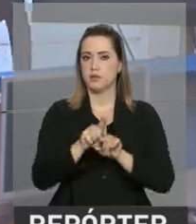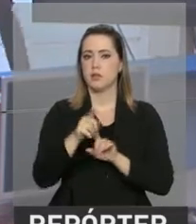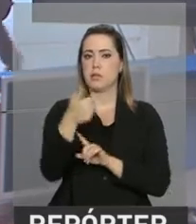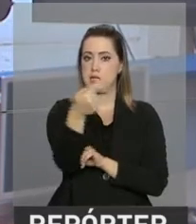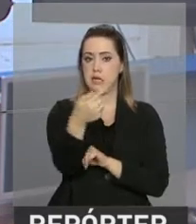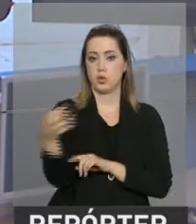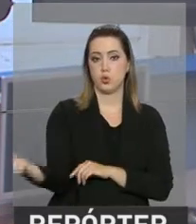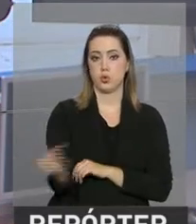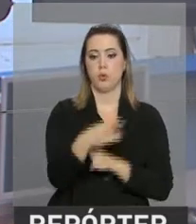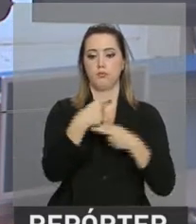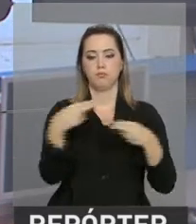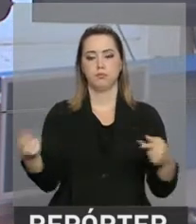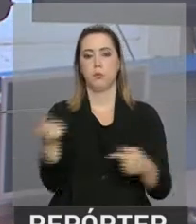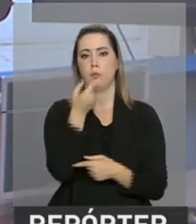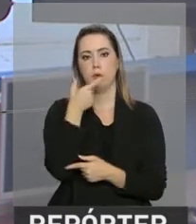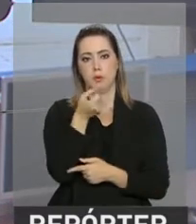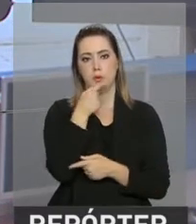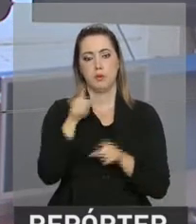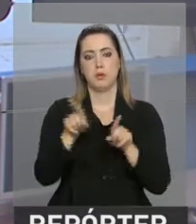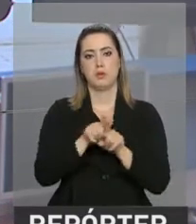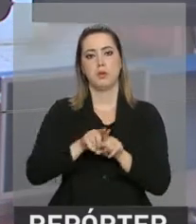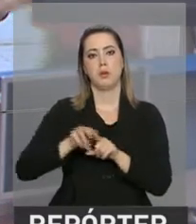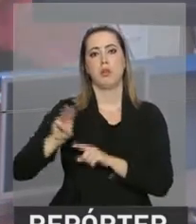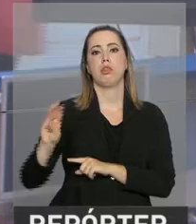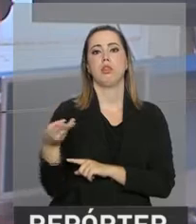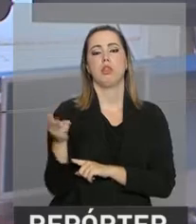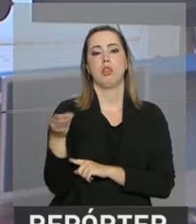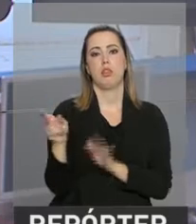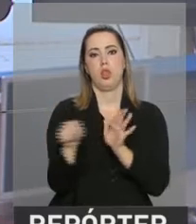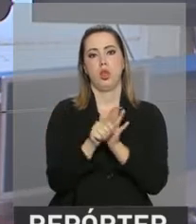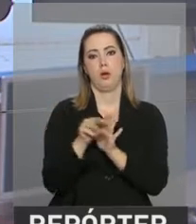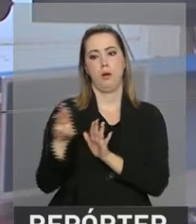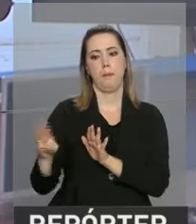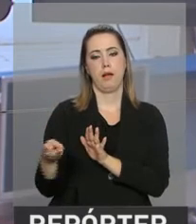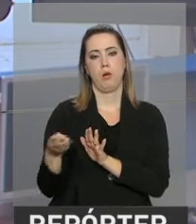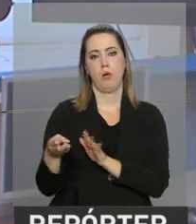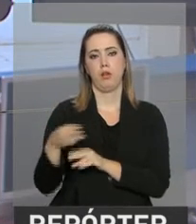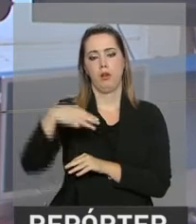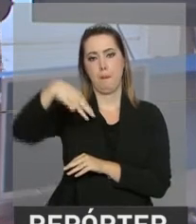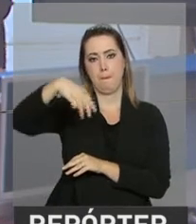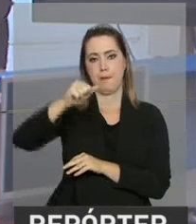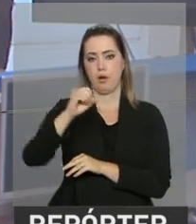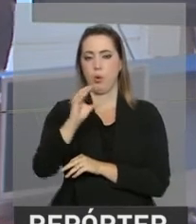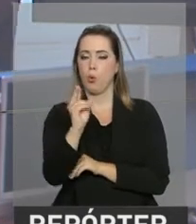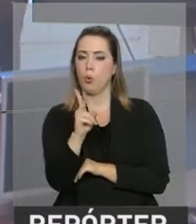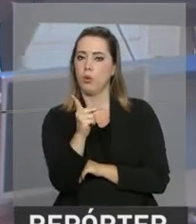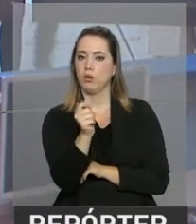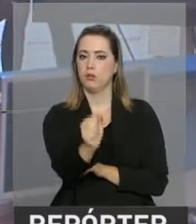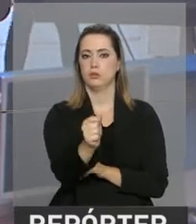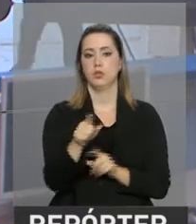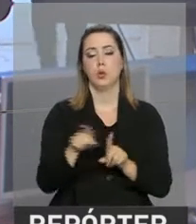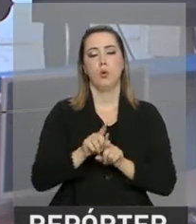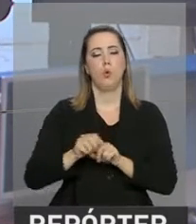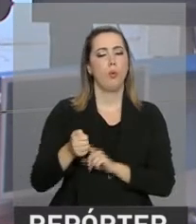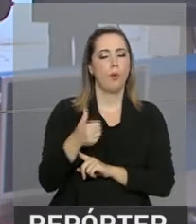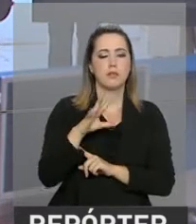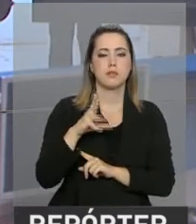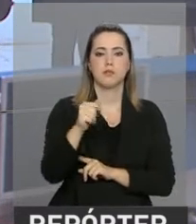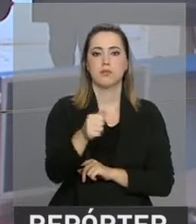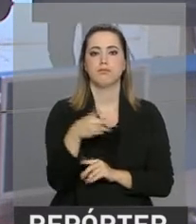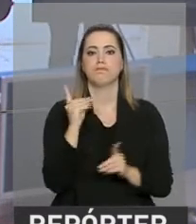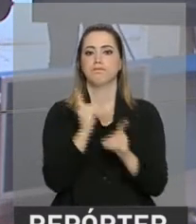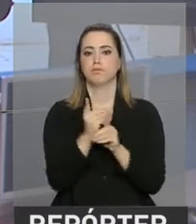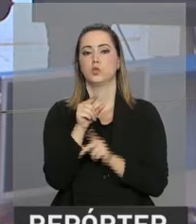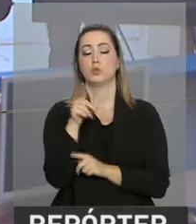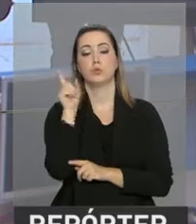canabidiol, substância encontrada na maconha. Quase todos os produtos são fabricados nos Estados Unidos e poderão ser importados por brasileiros que